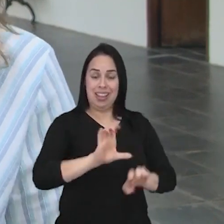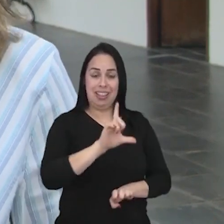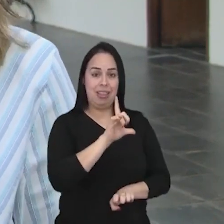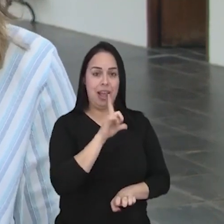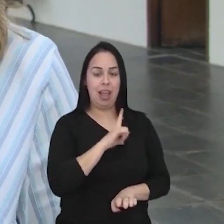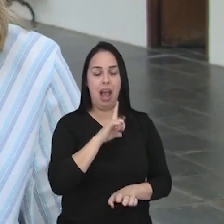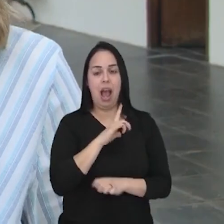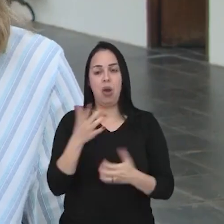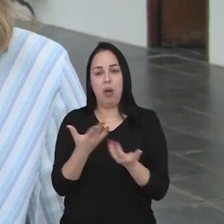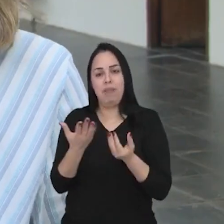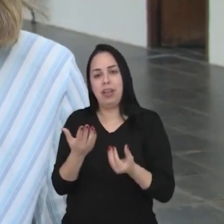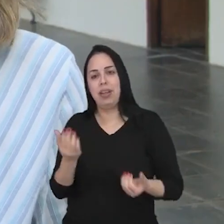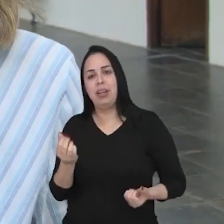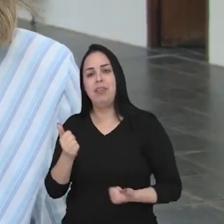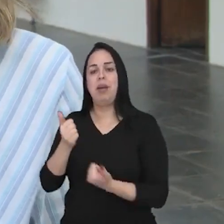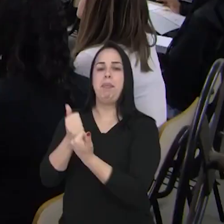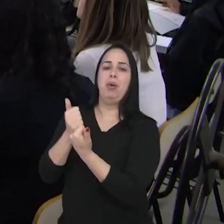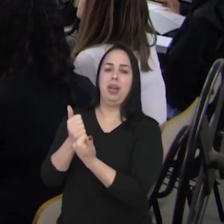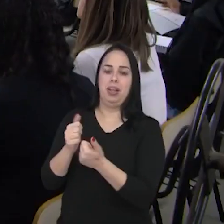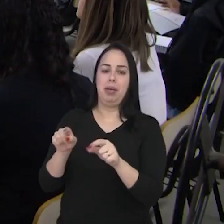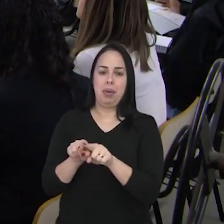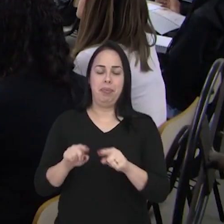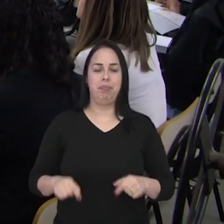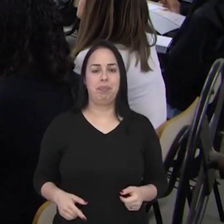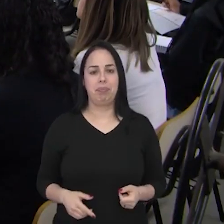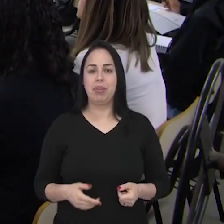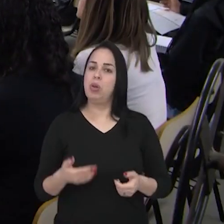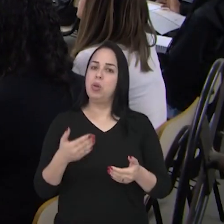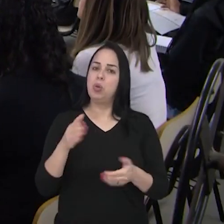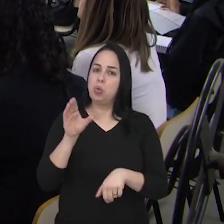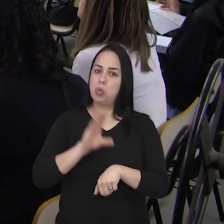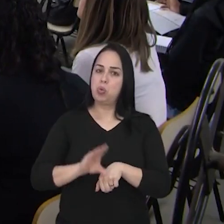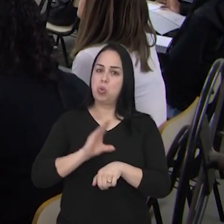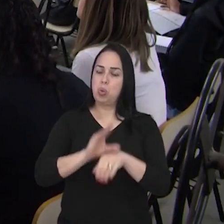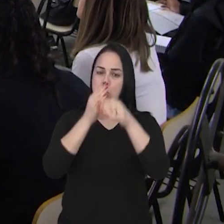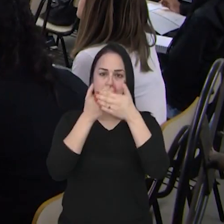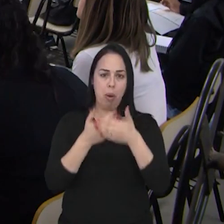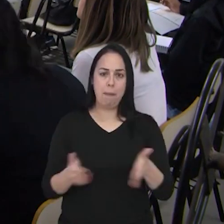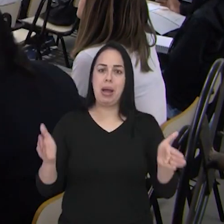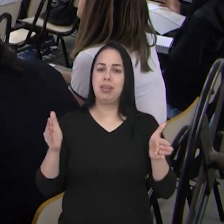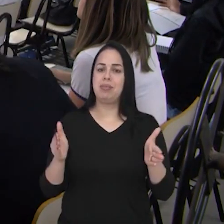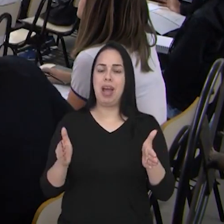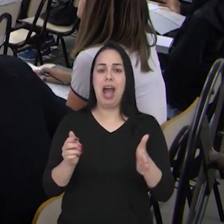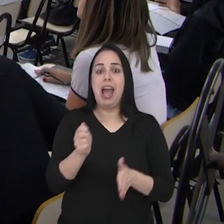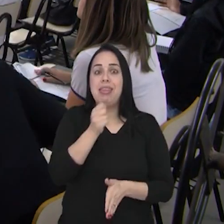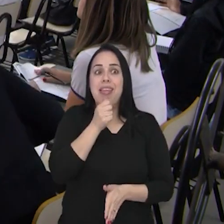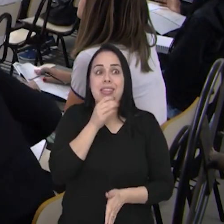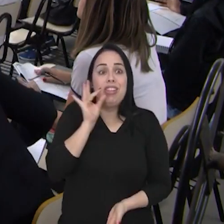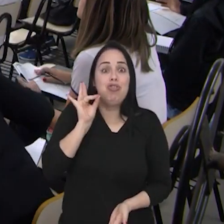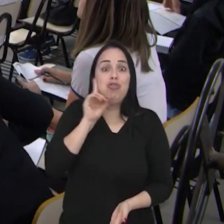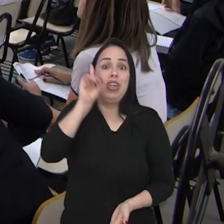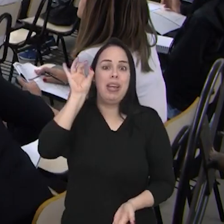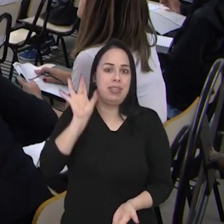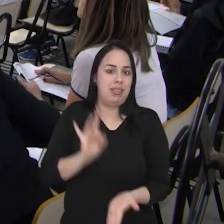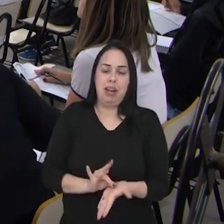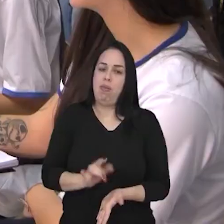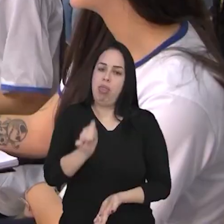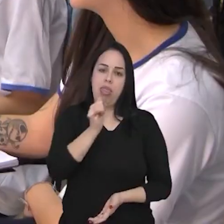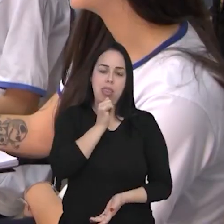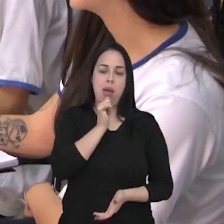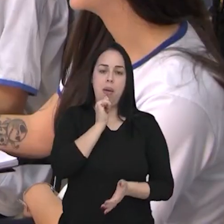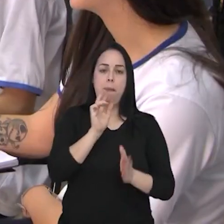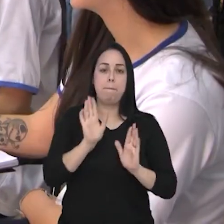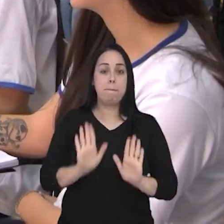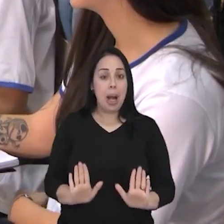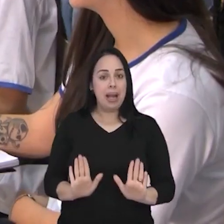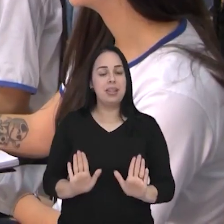vai oferecer também para os de ensino superior. A abertura dos cursos e a realização do vestibular ainda não tem data marcada,